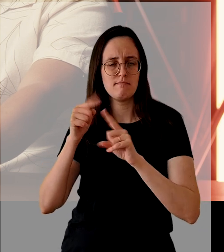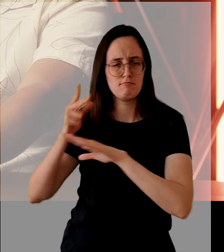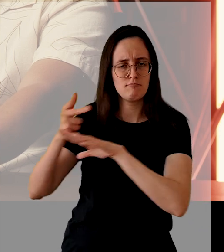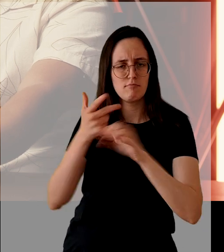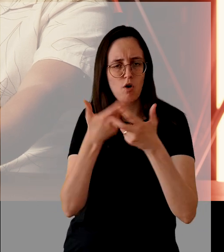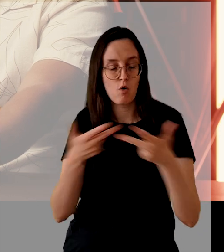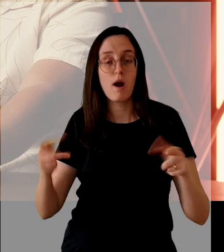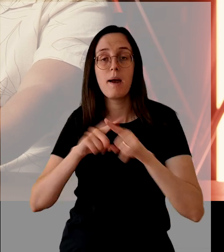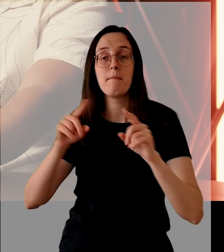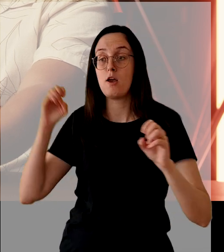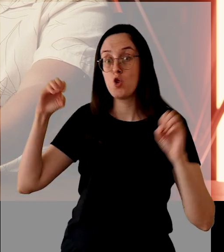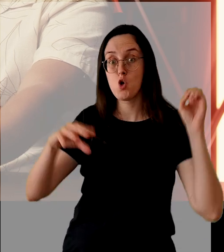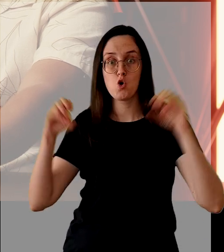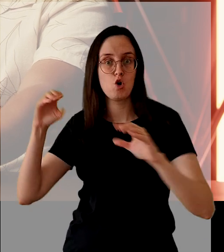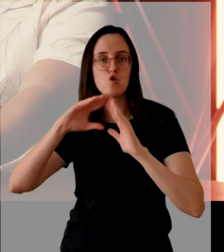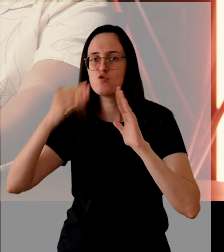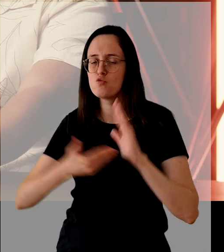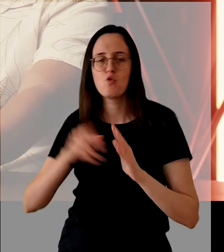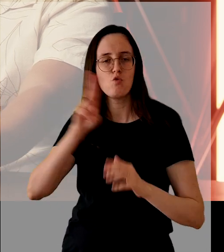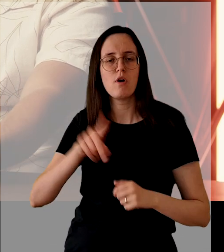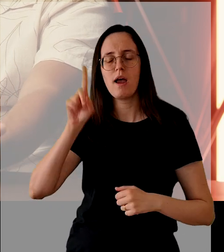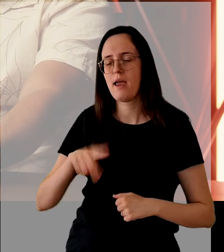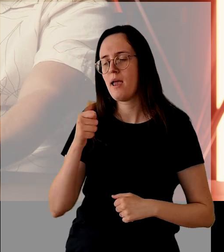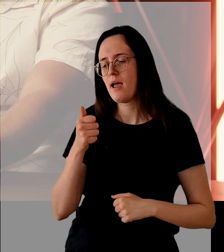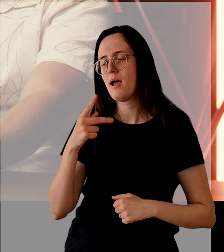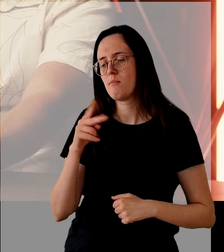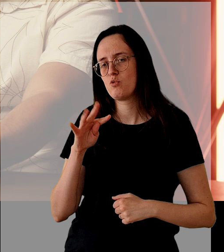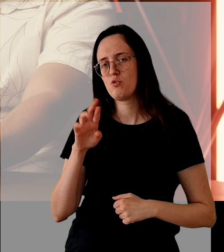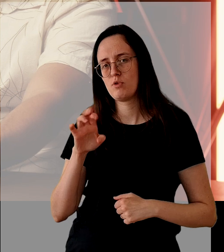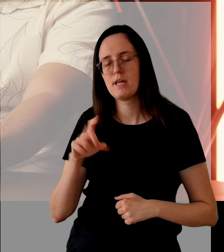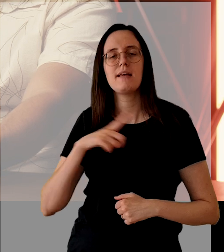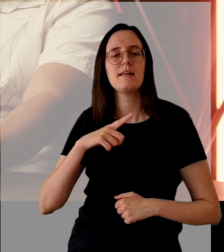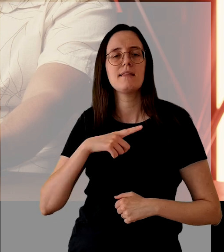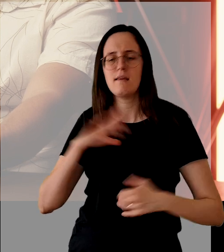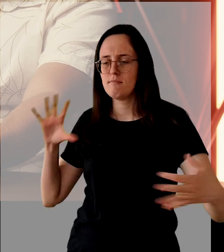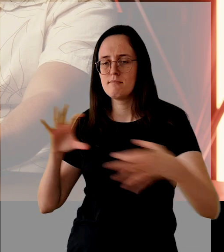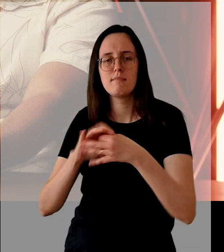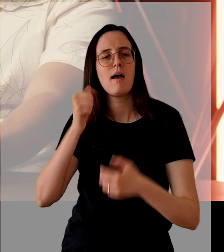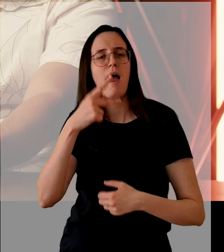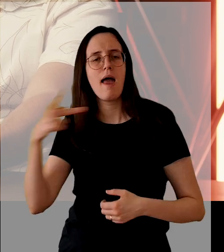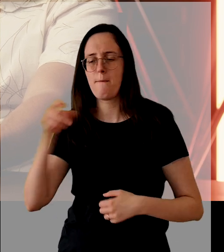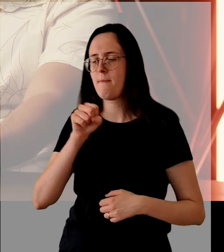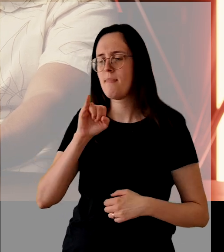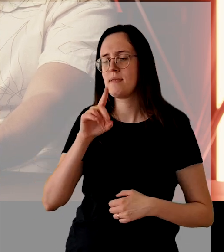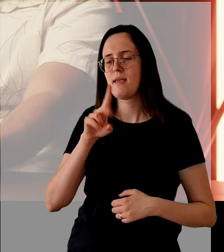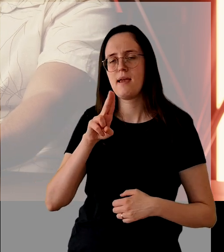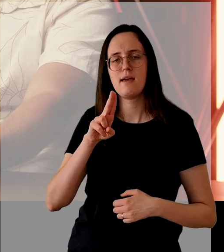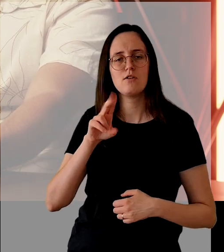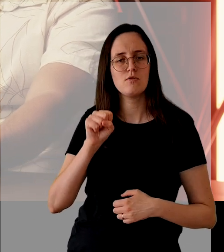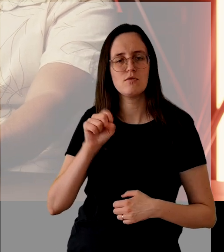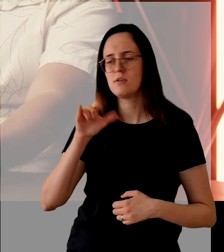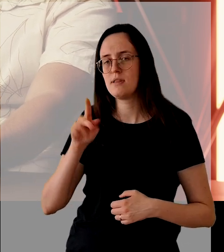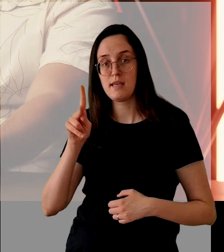Os LEDs todos Aperture e tudo integrado no Sidus Link, né? Então, o Fumaça, que era o